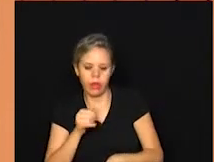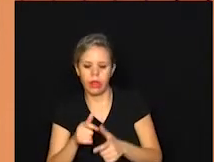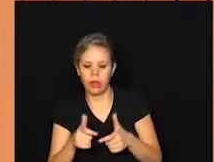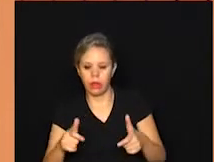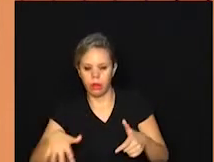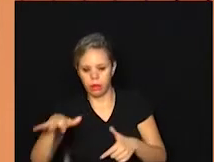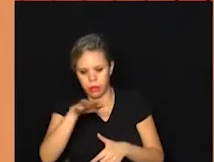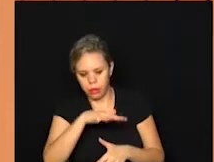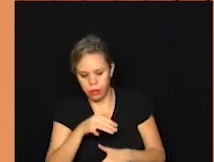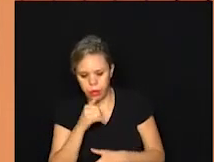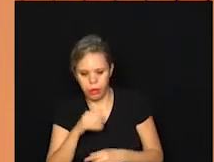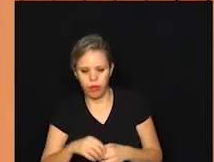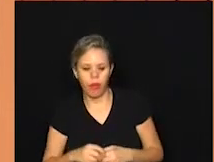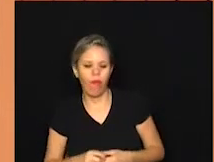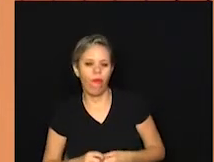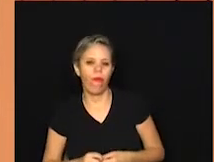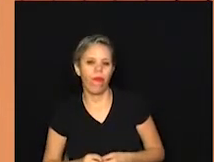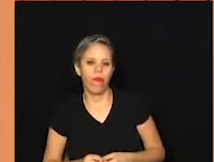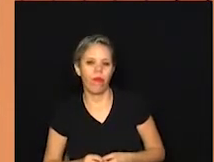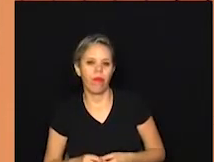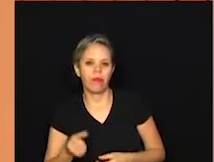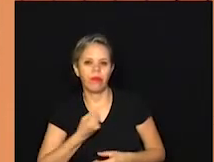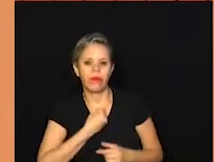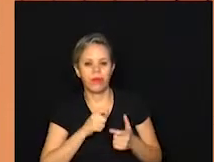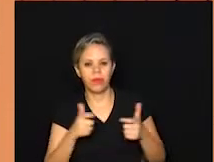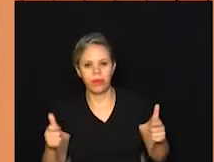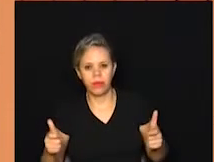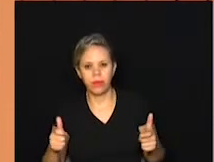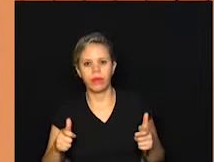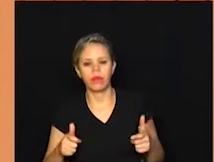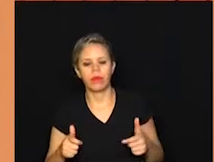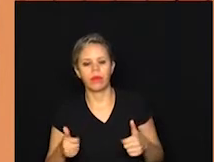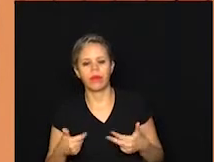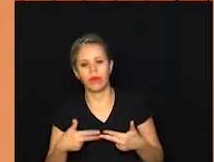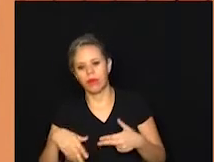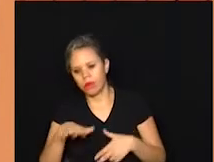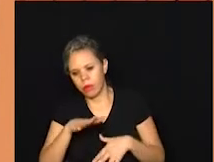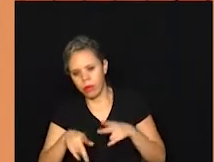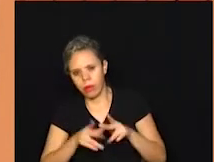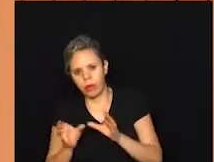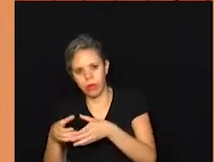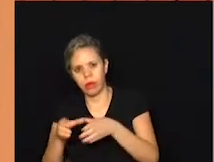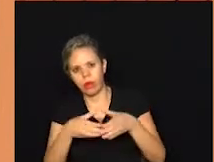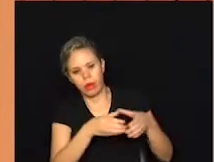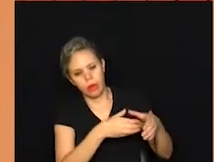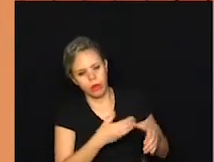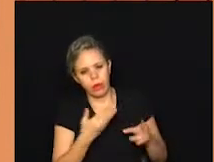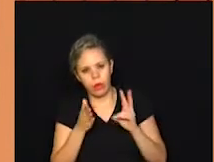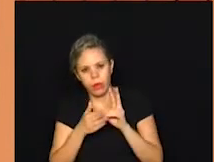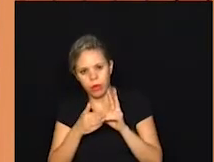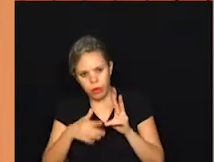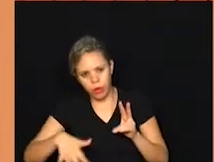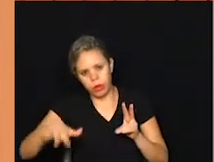abrange um número muito grande de segmentos, né? Então, seria um segmento